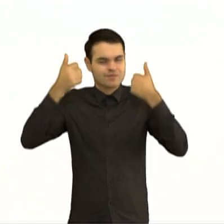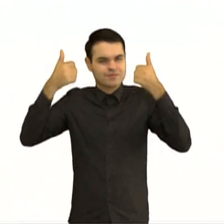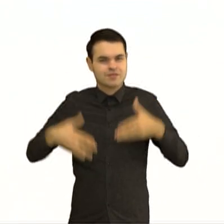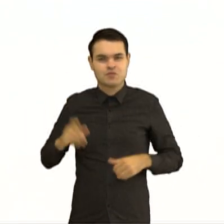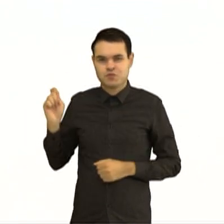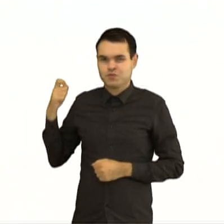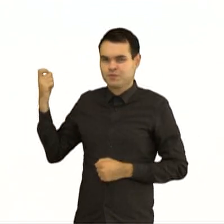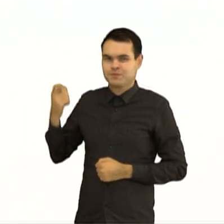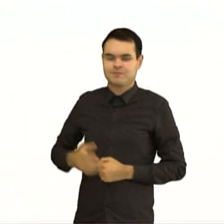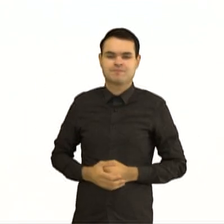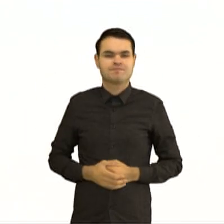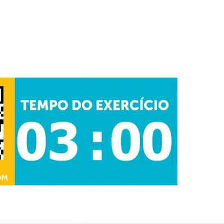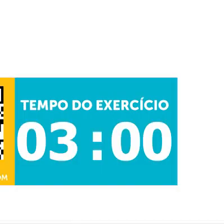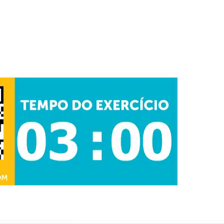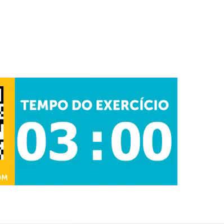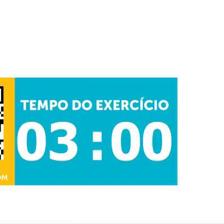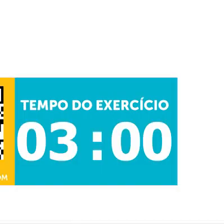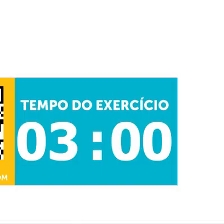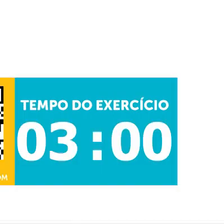questão com vocês.